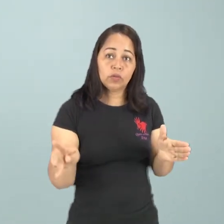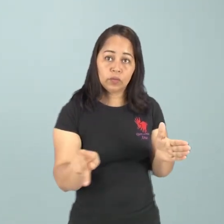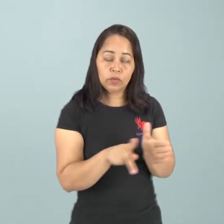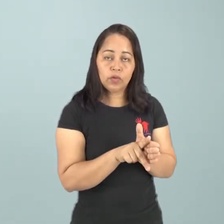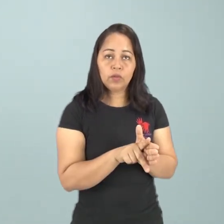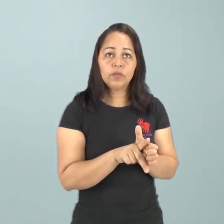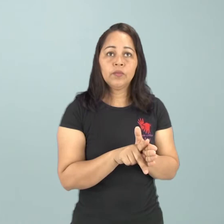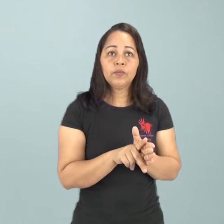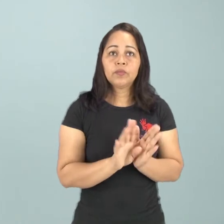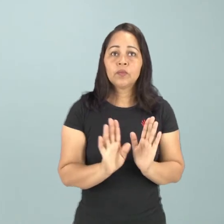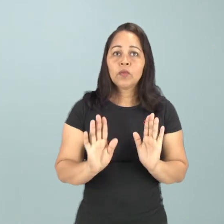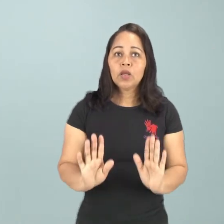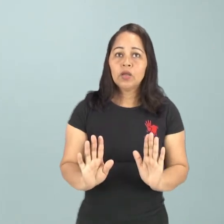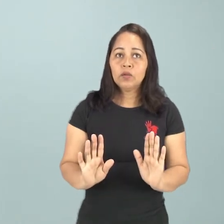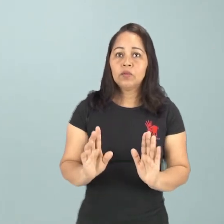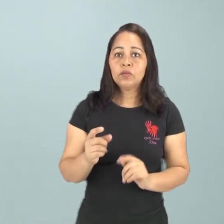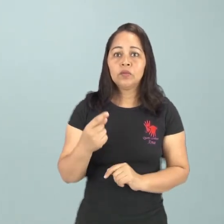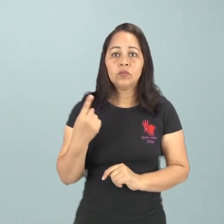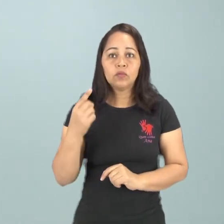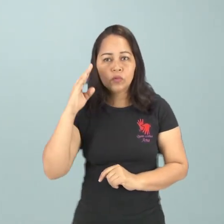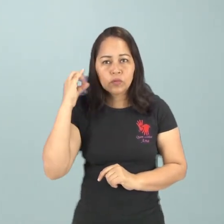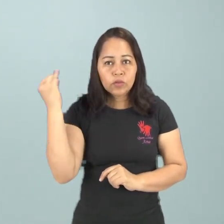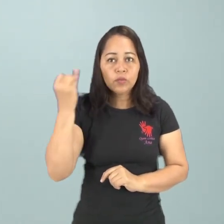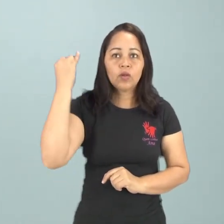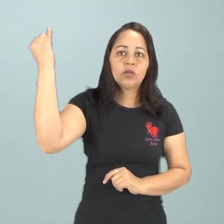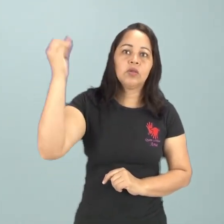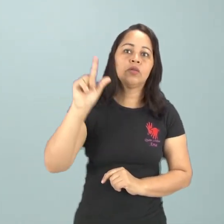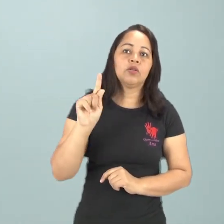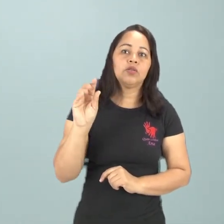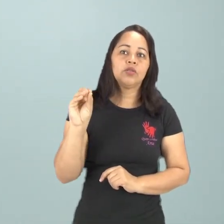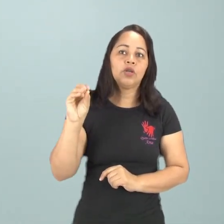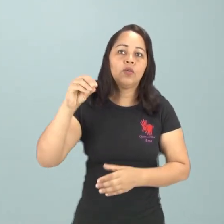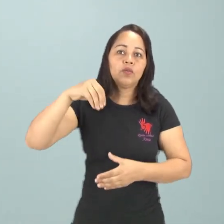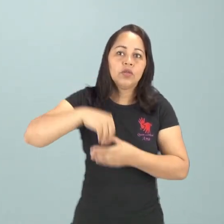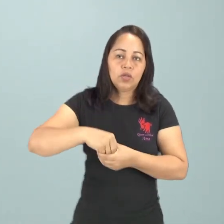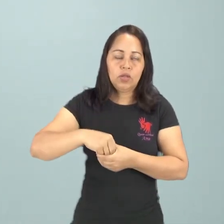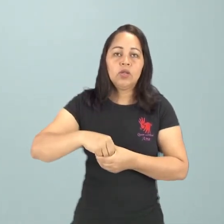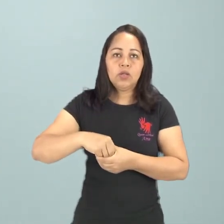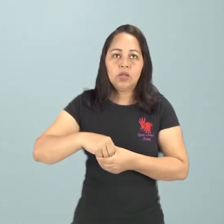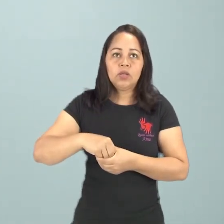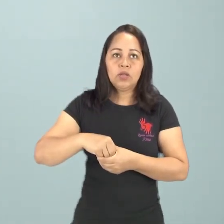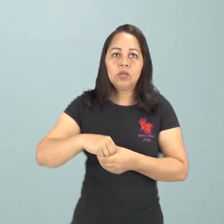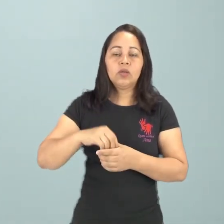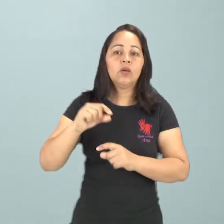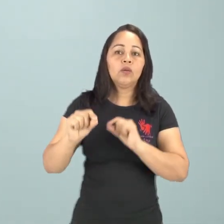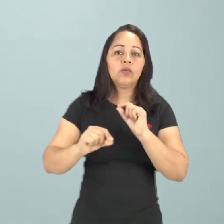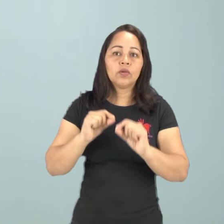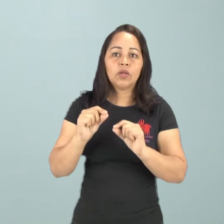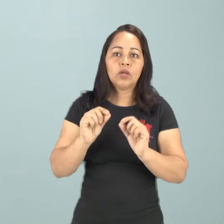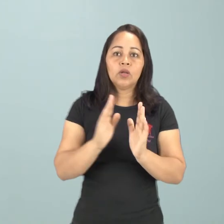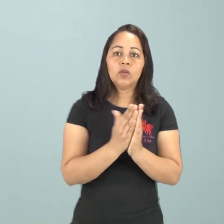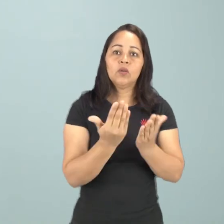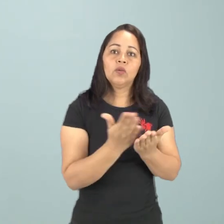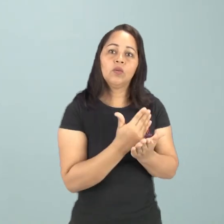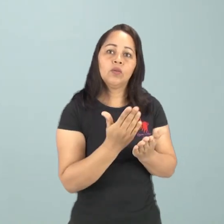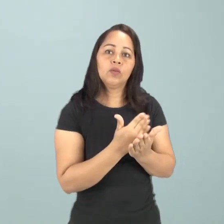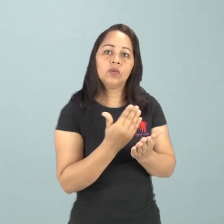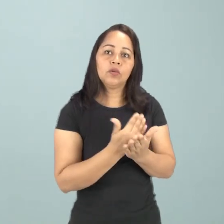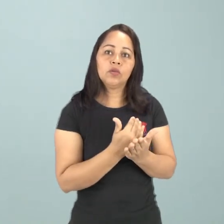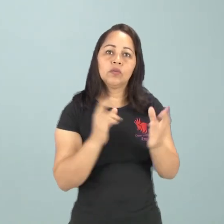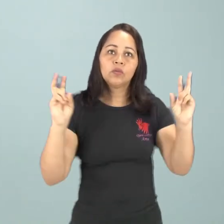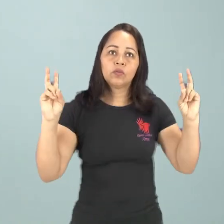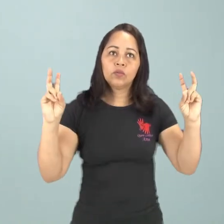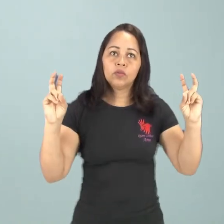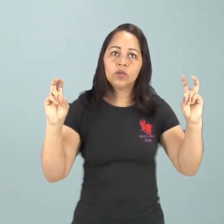conhecimentos matemáticos. E um dos mais relevantes para a geometria está relacionado a um